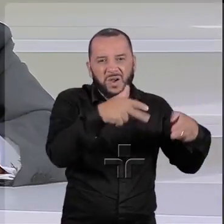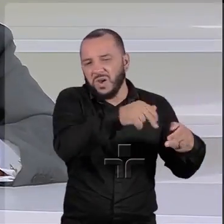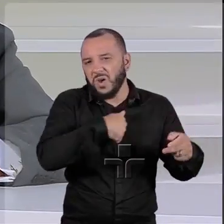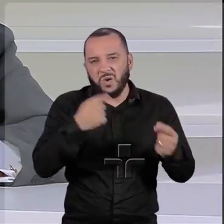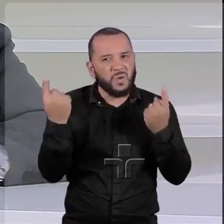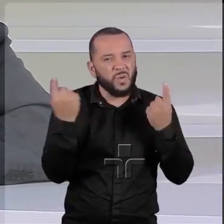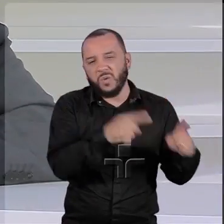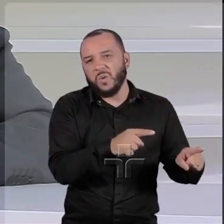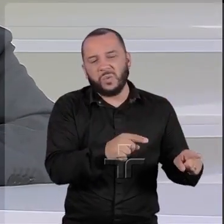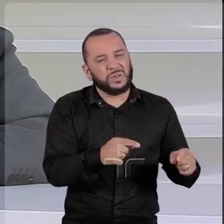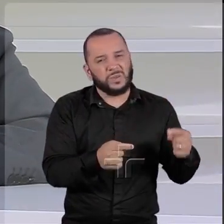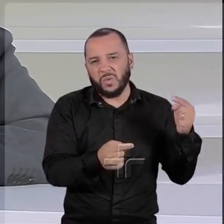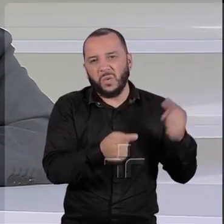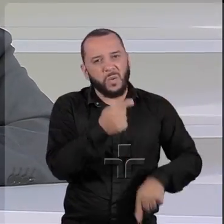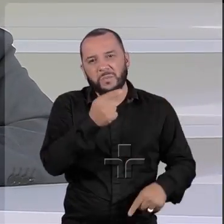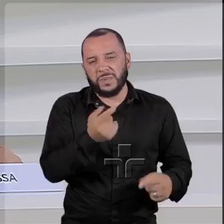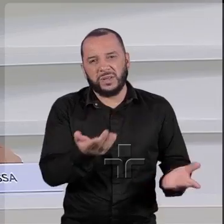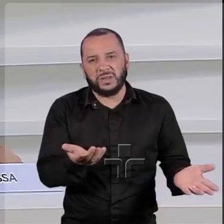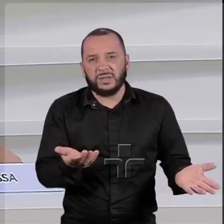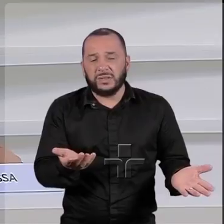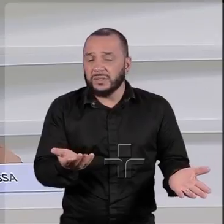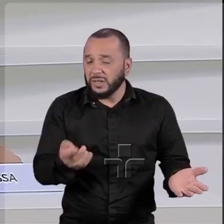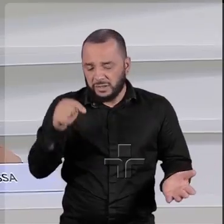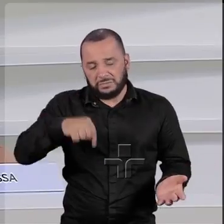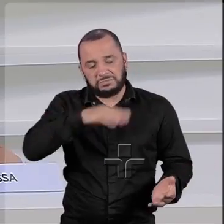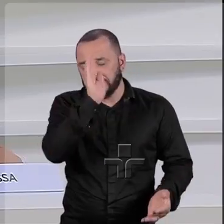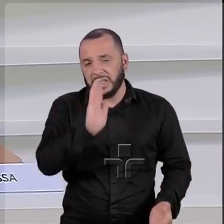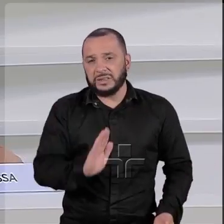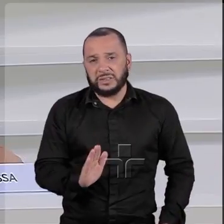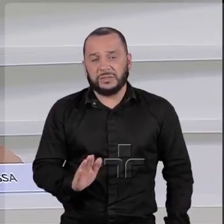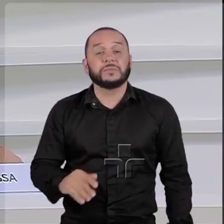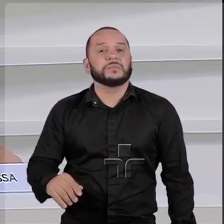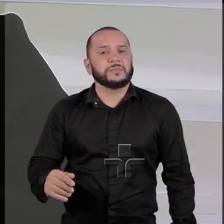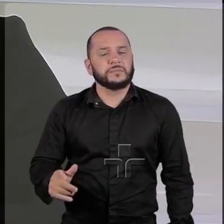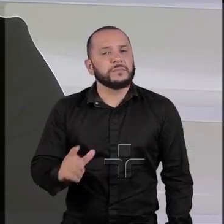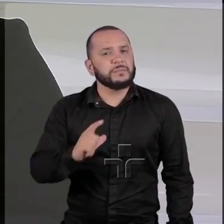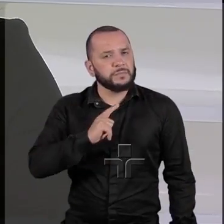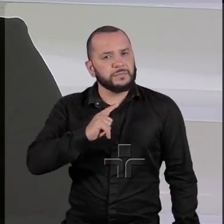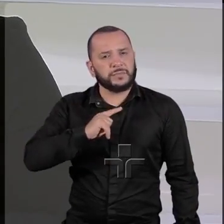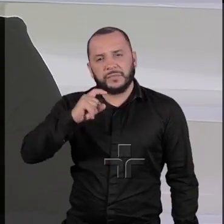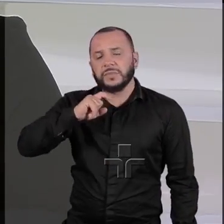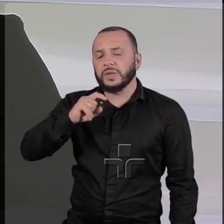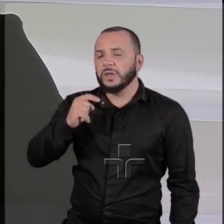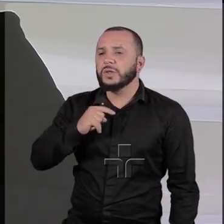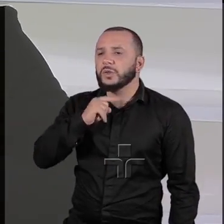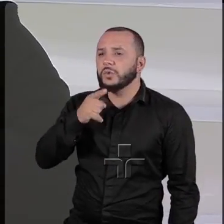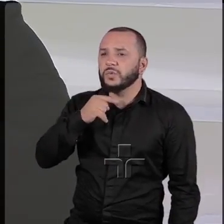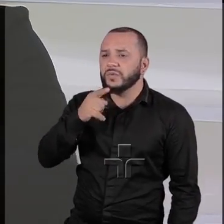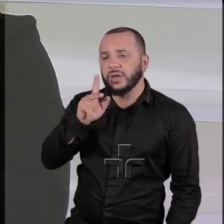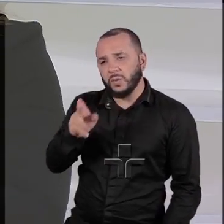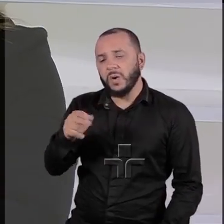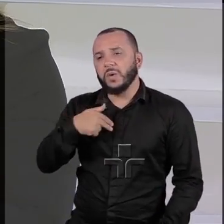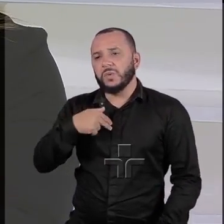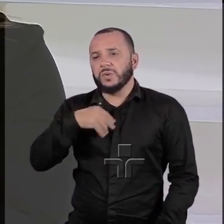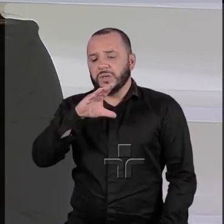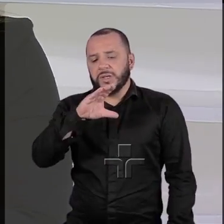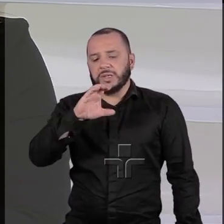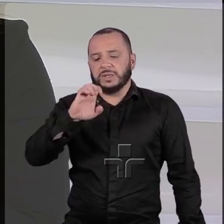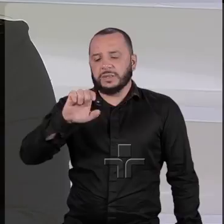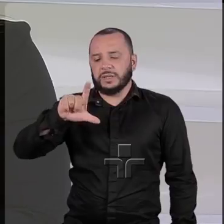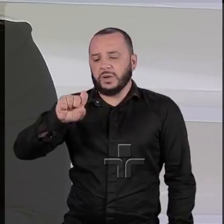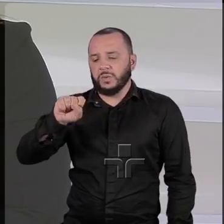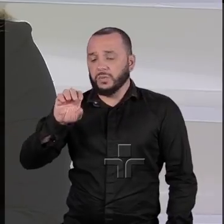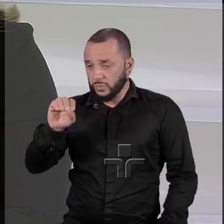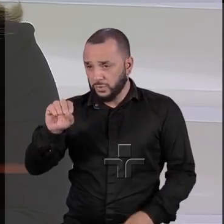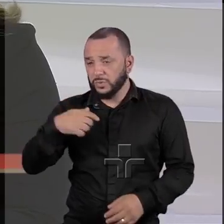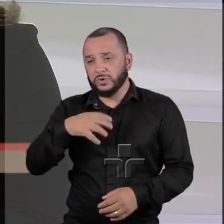sem paralelo no Brasil. Agora, a minha dúvida era mais ou menos parecida com a do Celso, em relação à condição política, não apenas